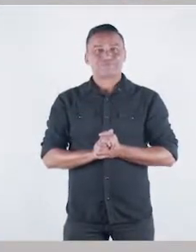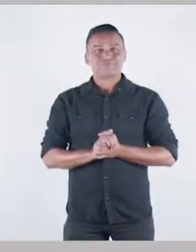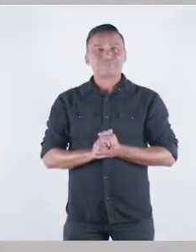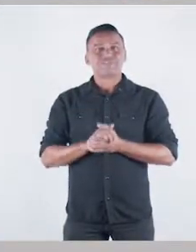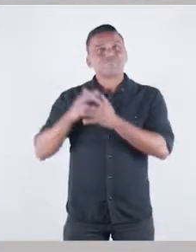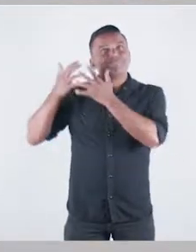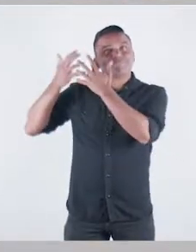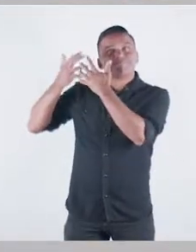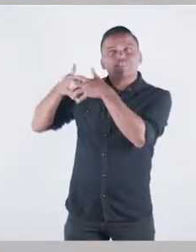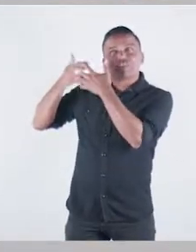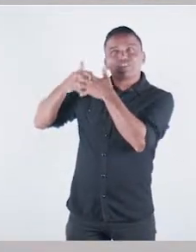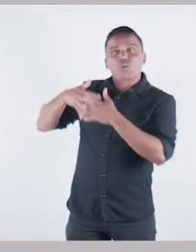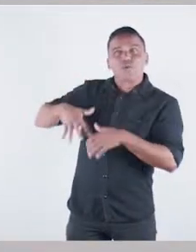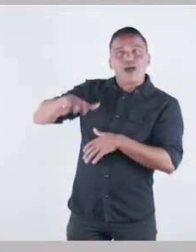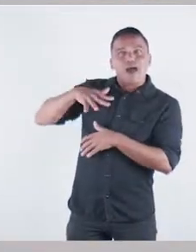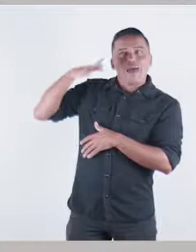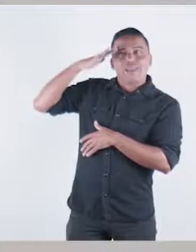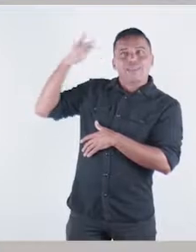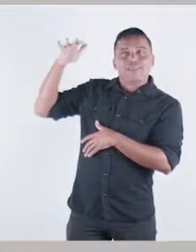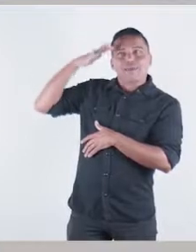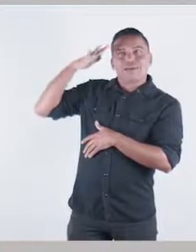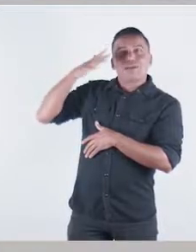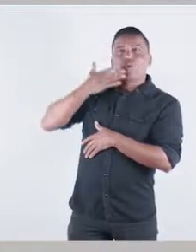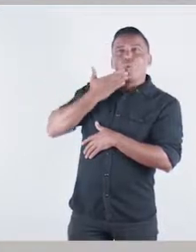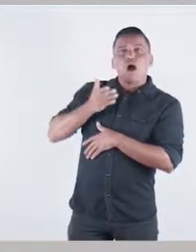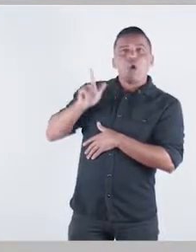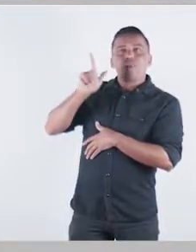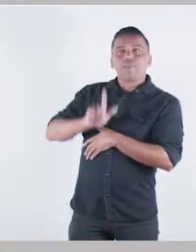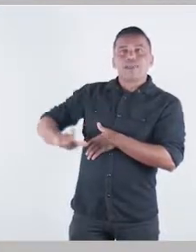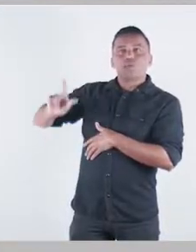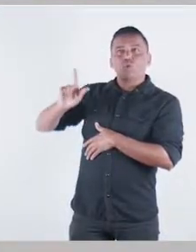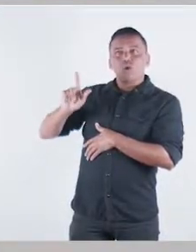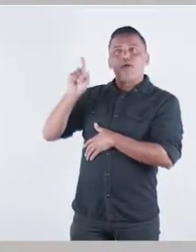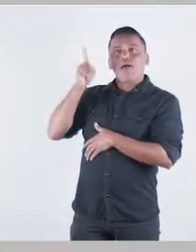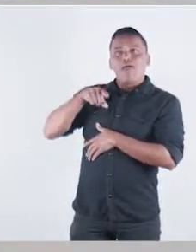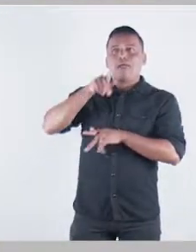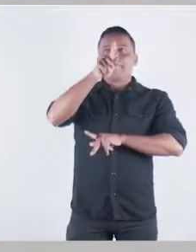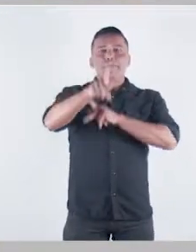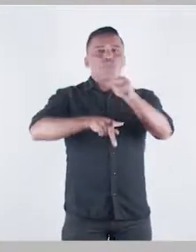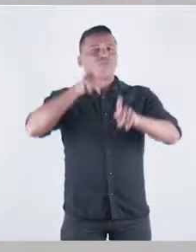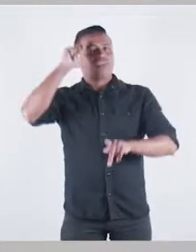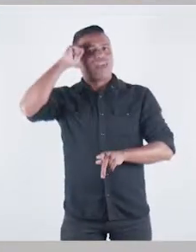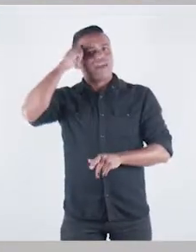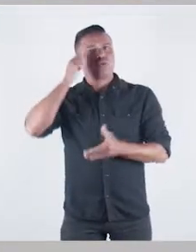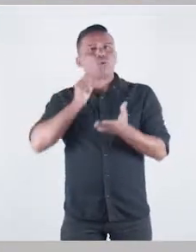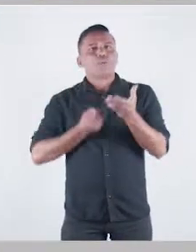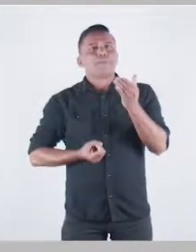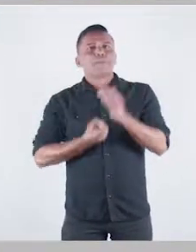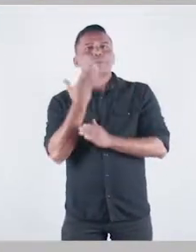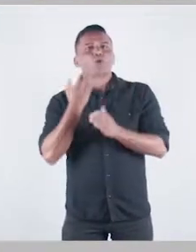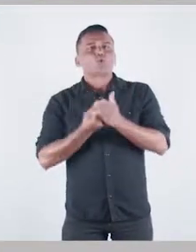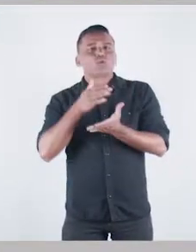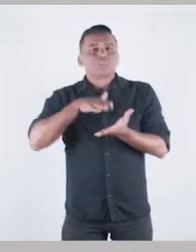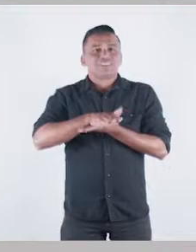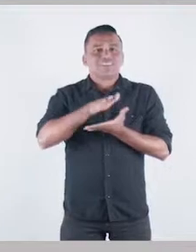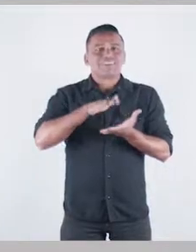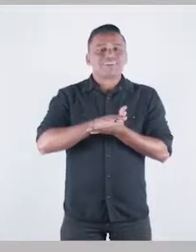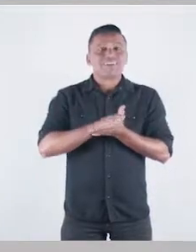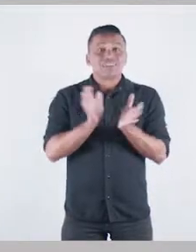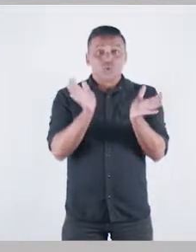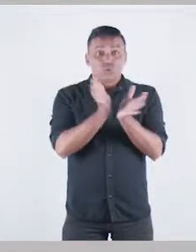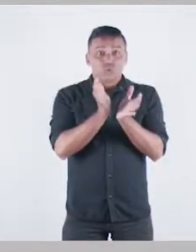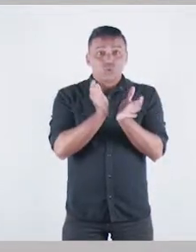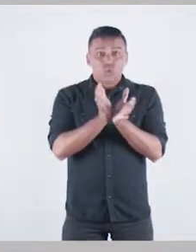reflexão teórica sobre a literatura que nós produzíamos. E, paralelo a isso, foram surgindo os grupos quilombos de São Paulo, o